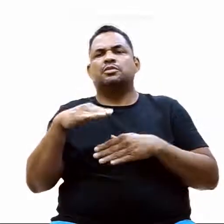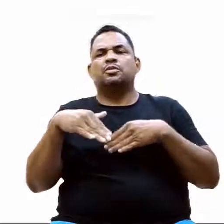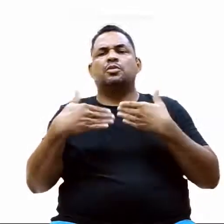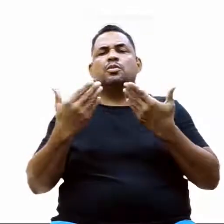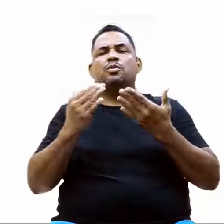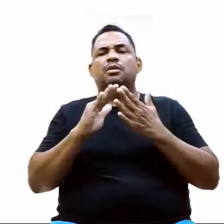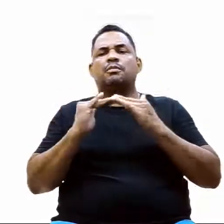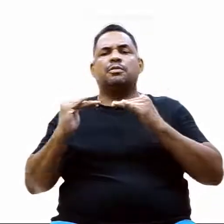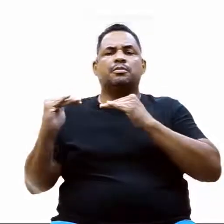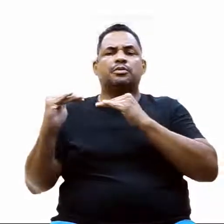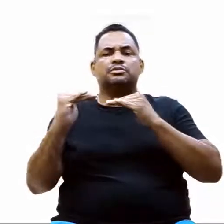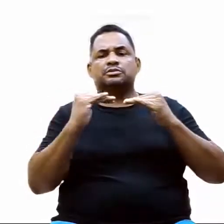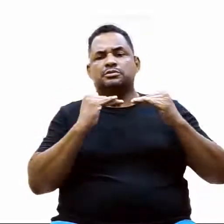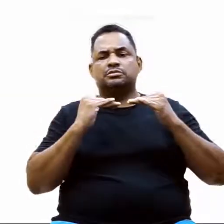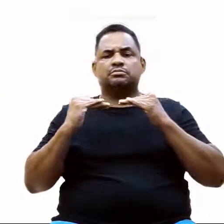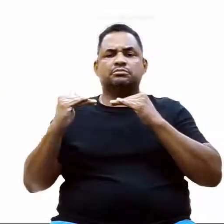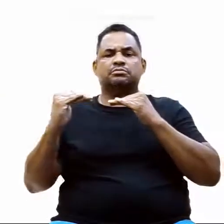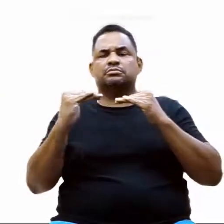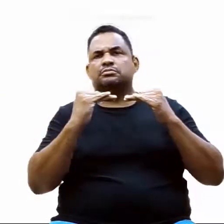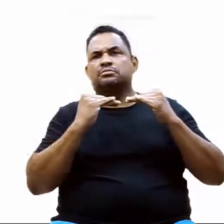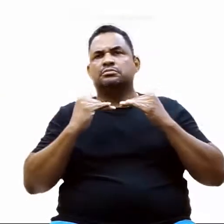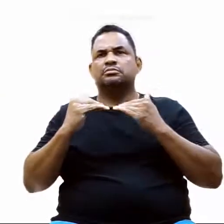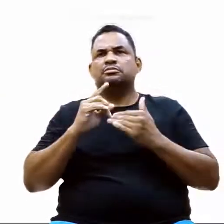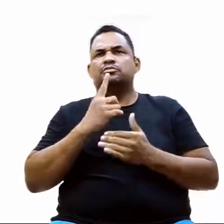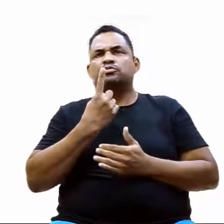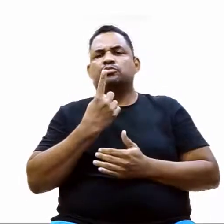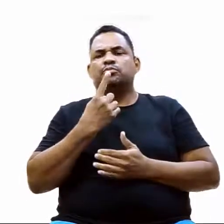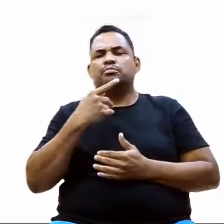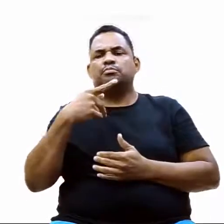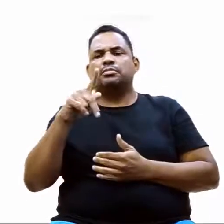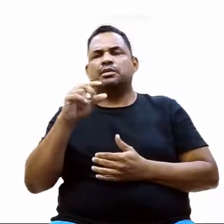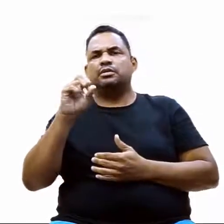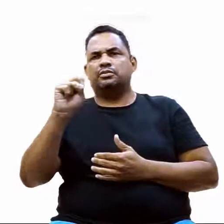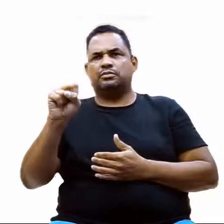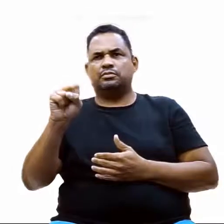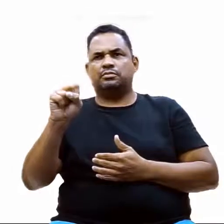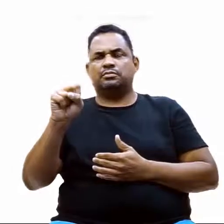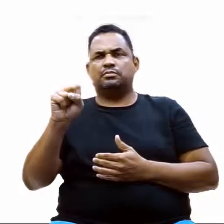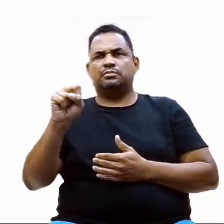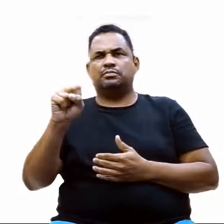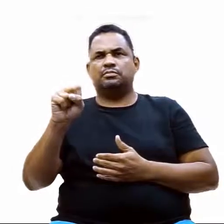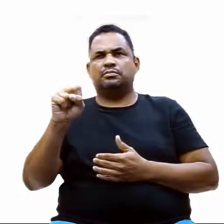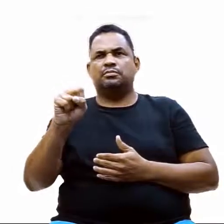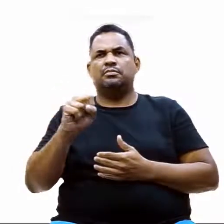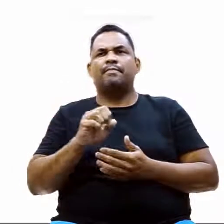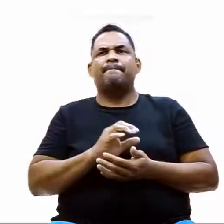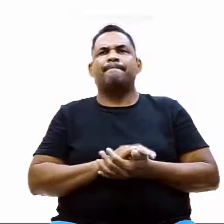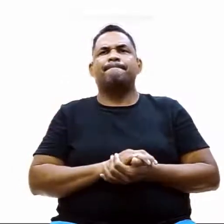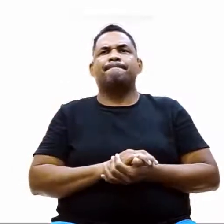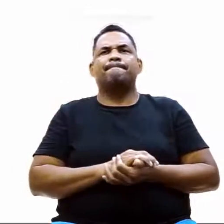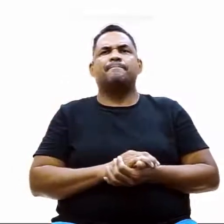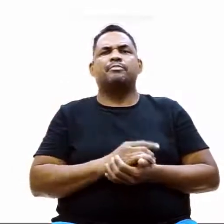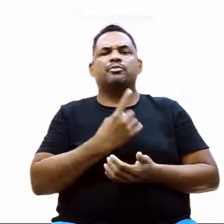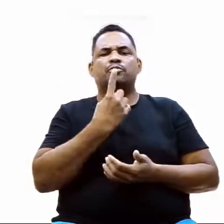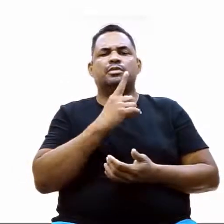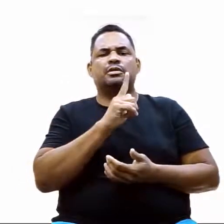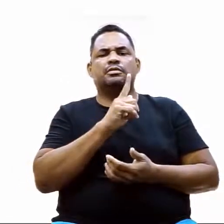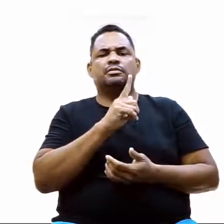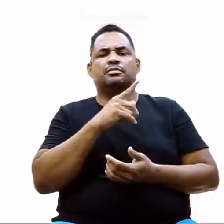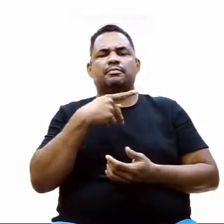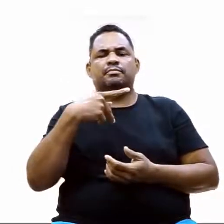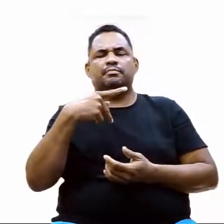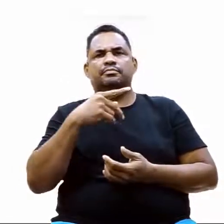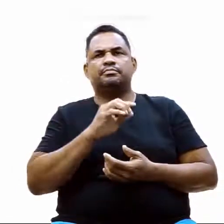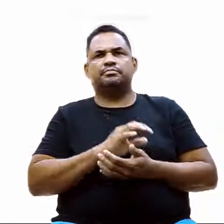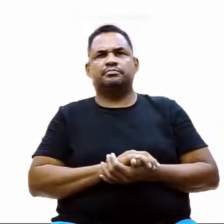essa? É uma proporção de 1 para 8, quer dizer, 1 grama de oxigênio,